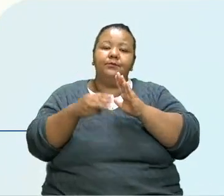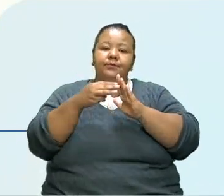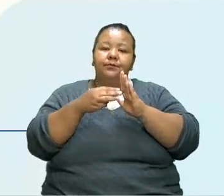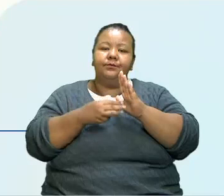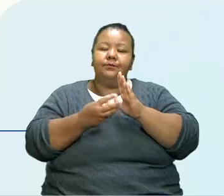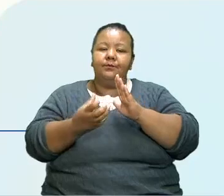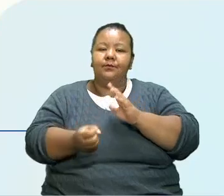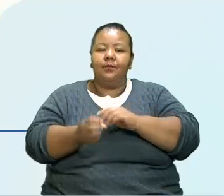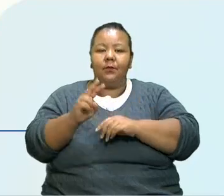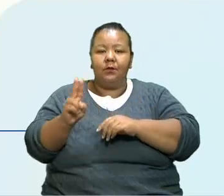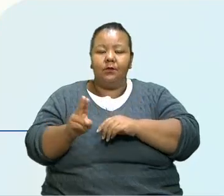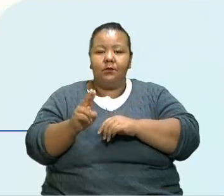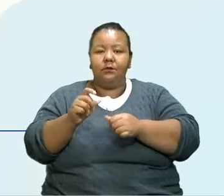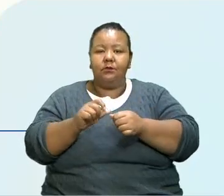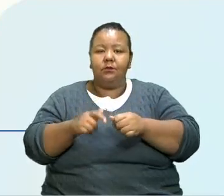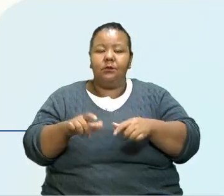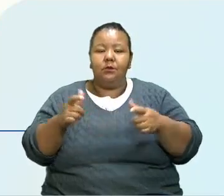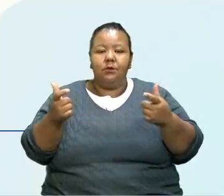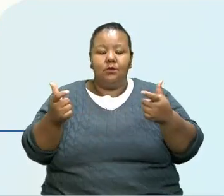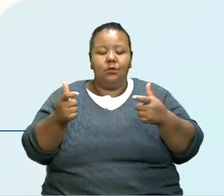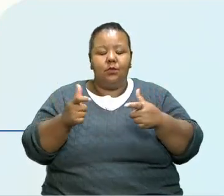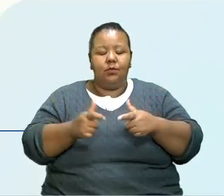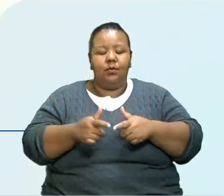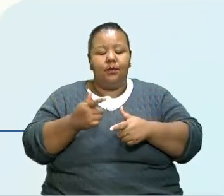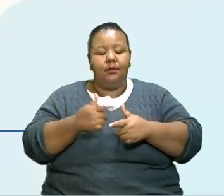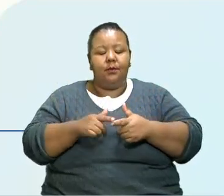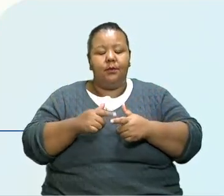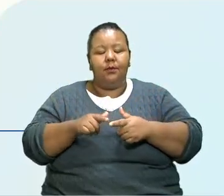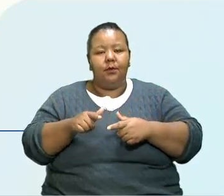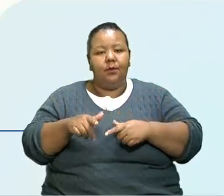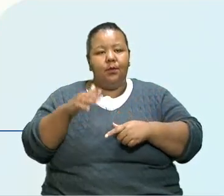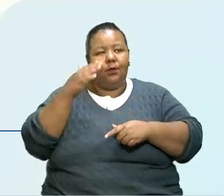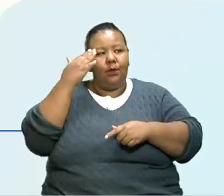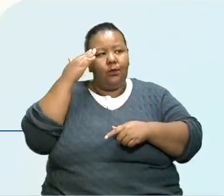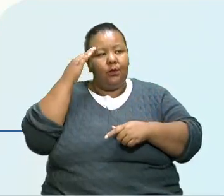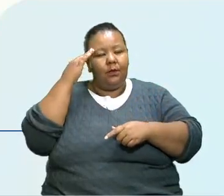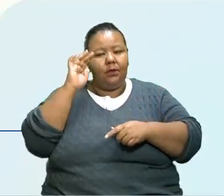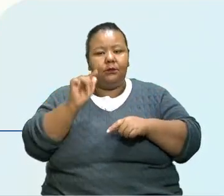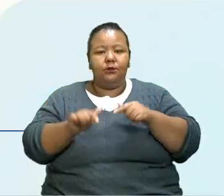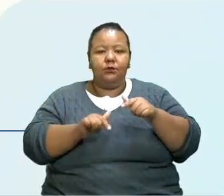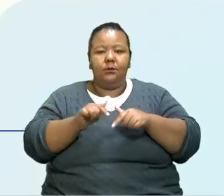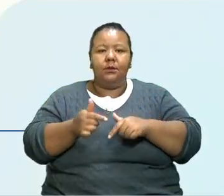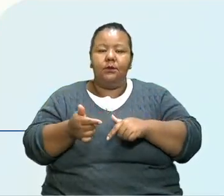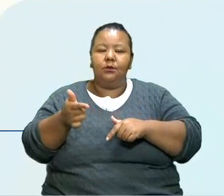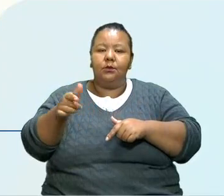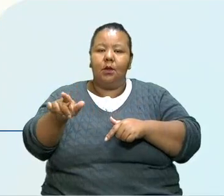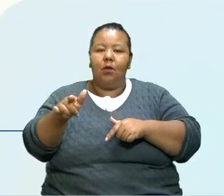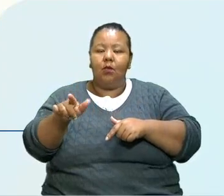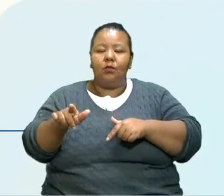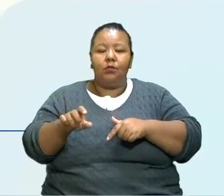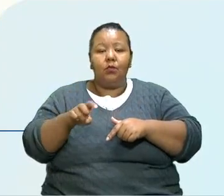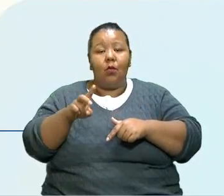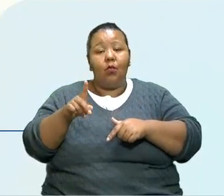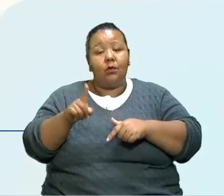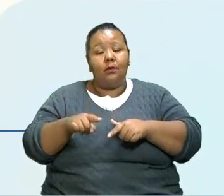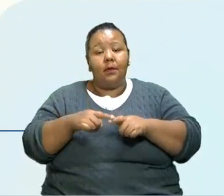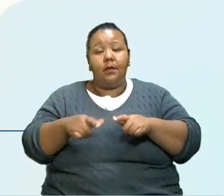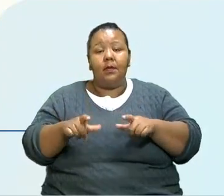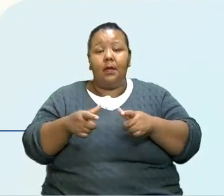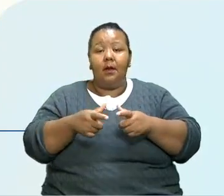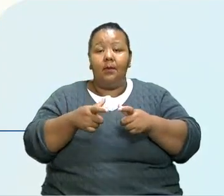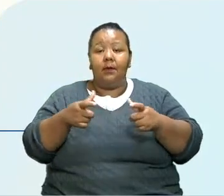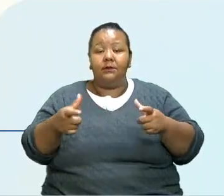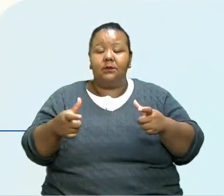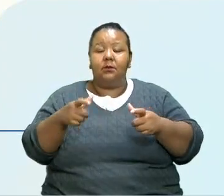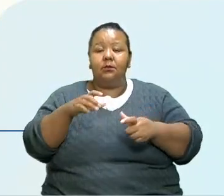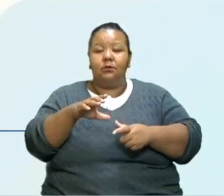muito utilizado para reduzir problemas, porque um vai entendendo a função do outro. Ou mesmo a ampliação do cargo, você dá mais